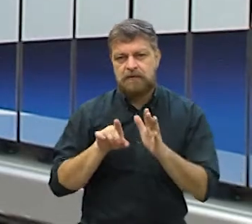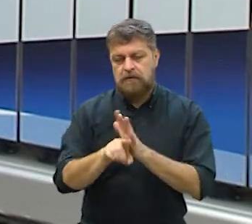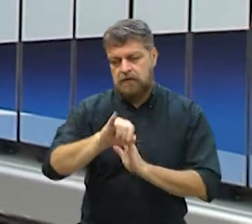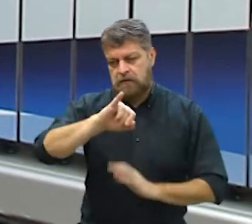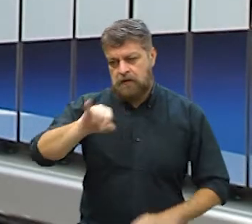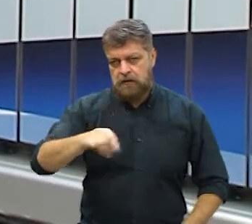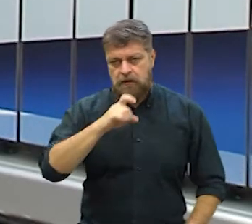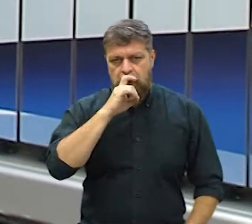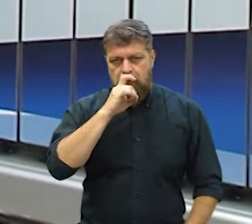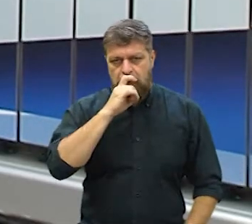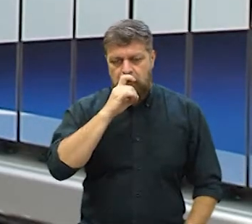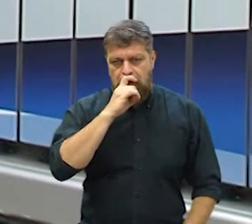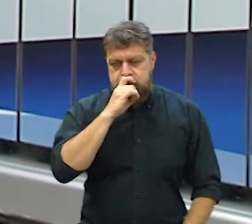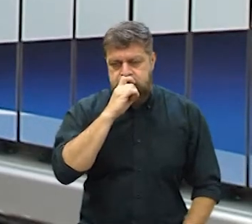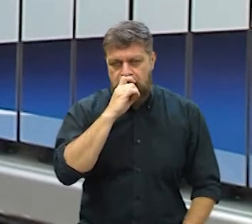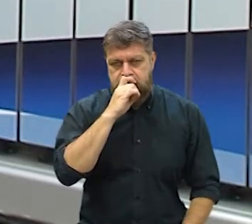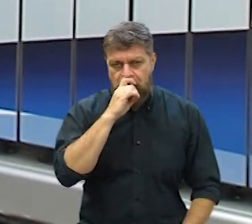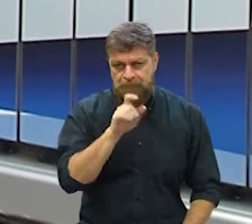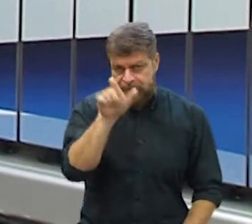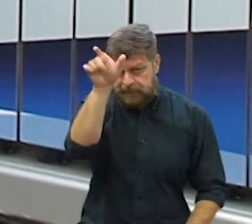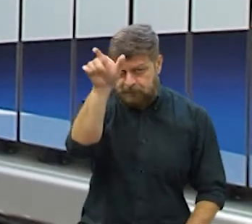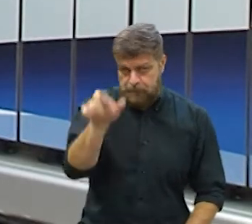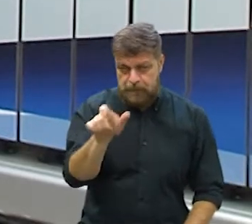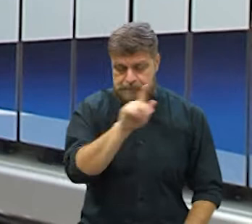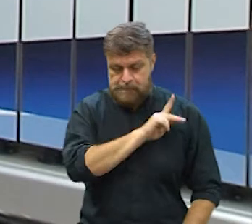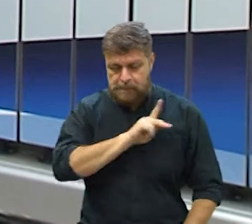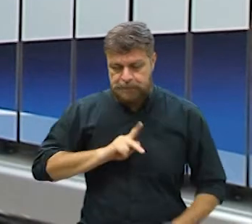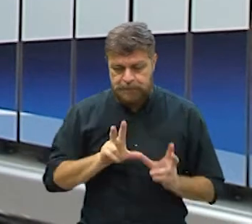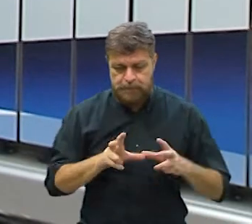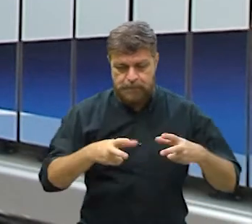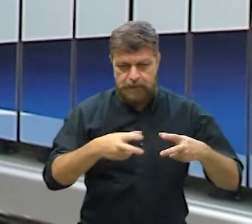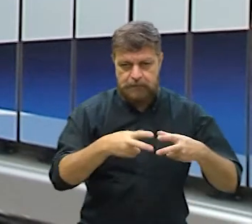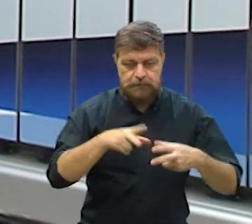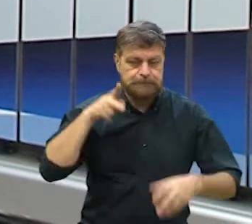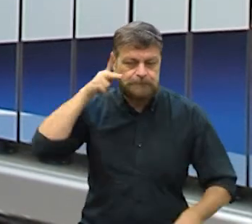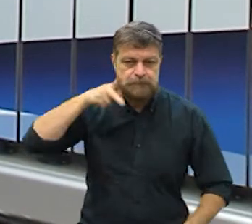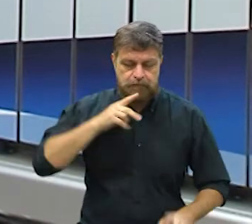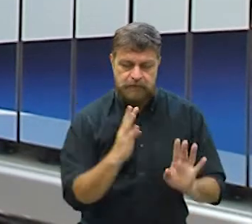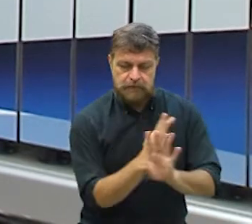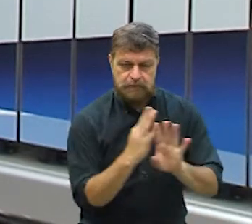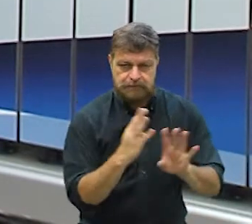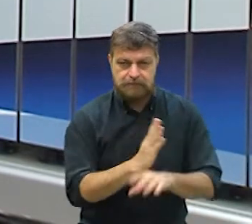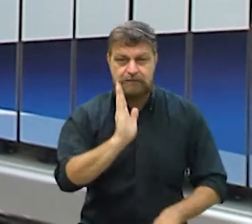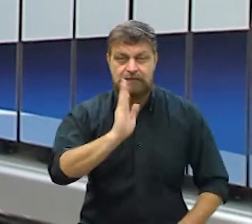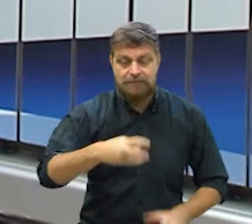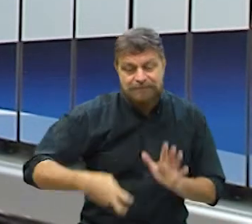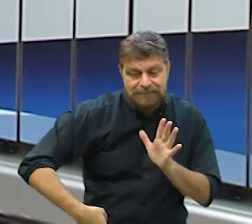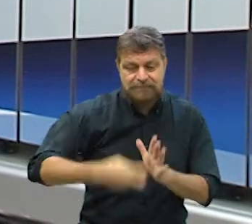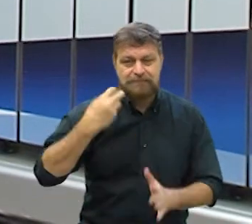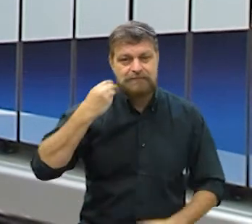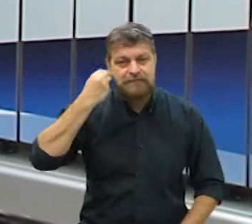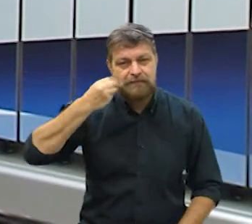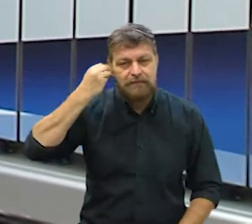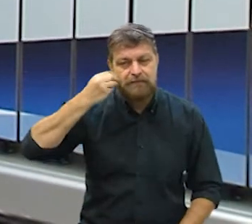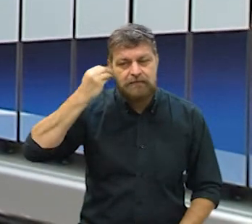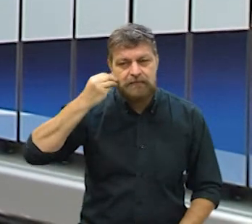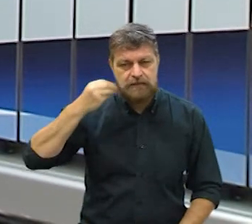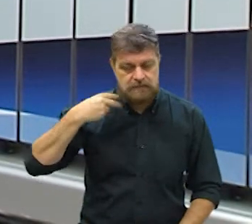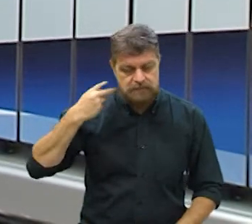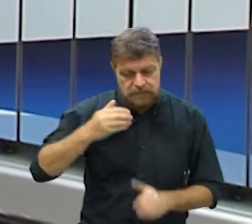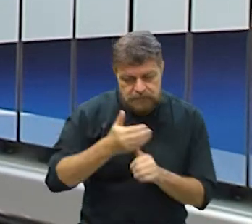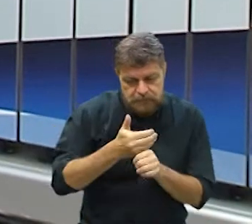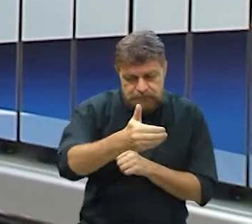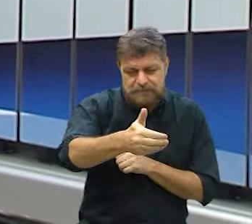Jorge Schneider, o senhor, além da presidência da Comissão de Política Urbana, está no 5º mandato, ou seja,